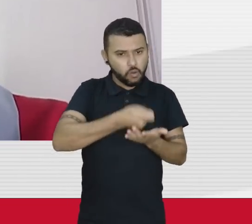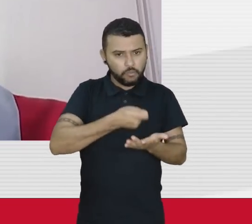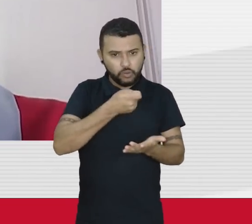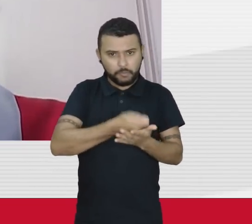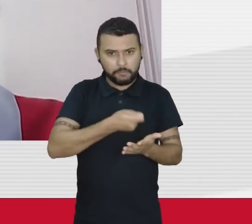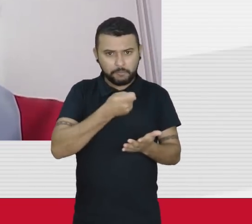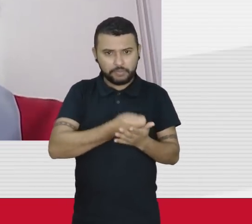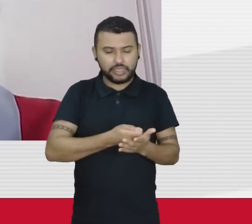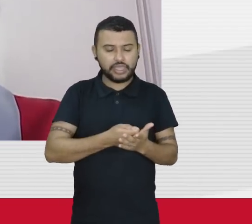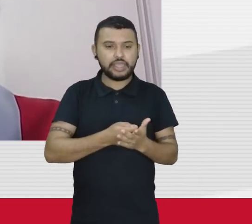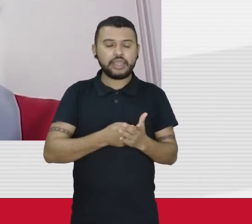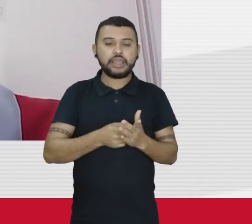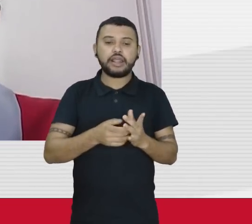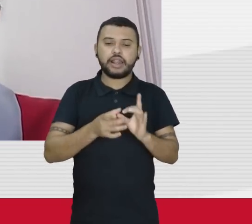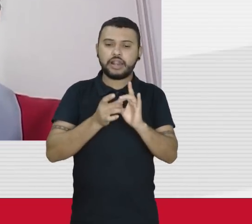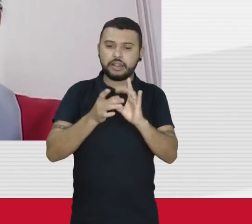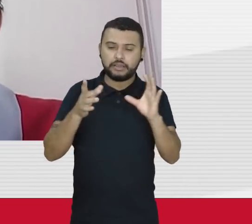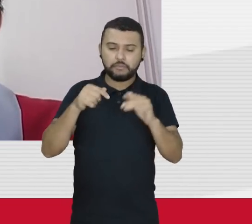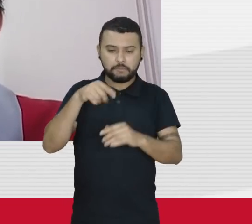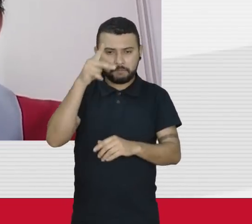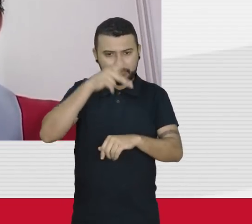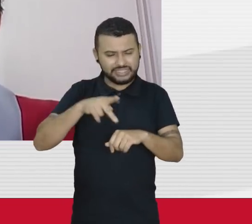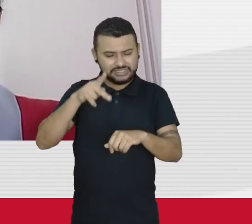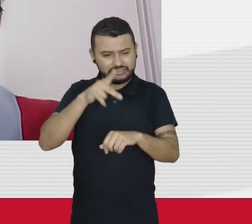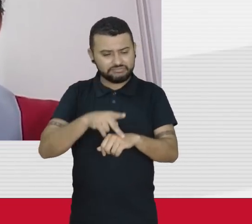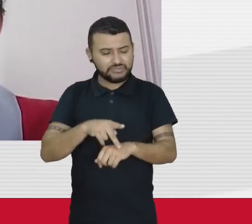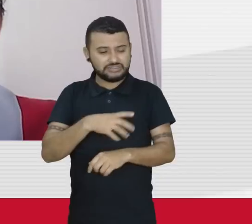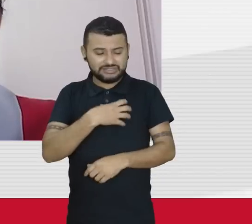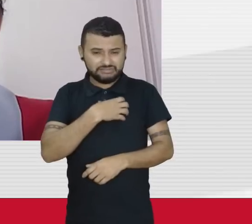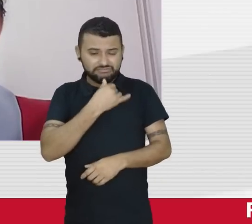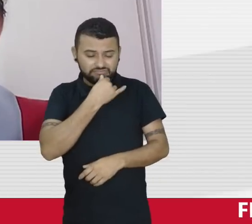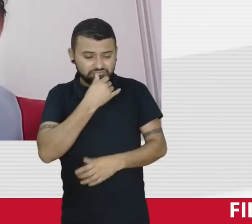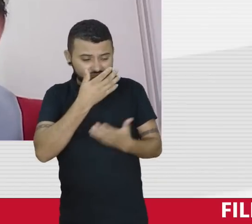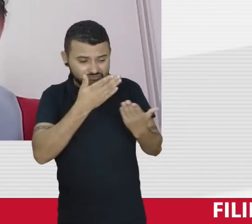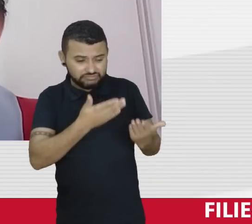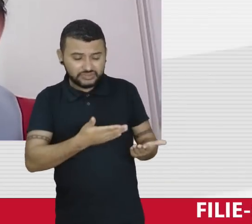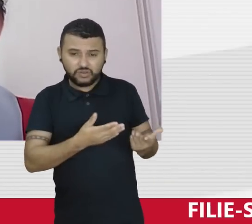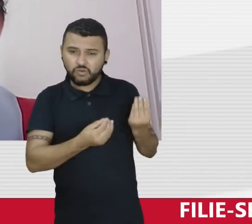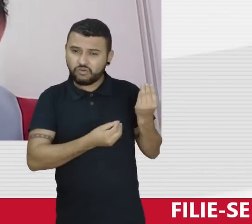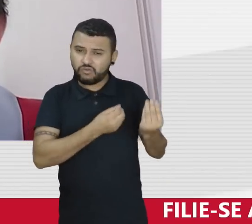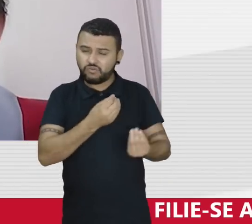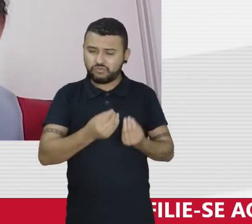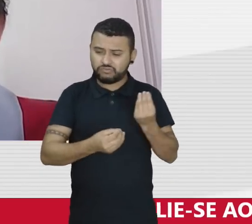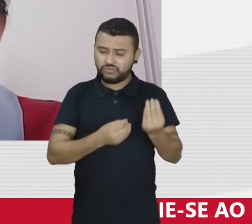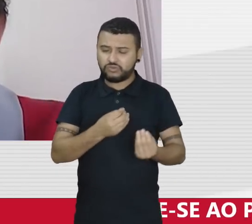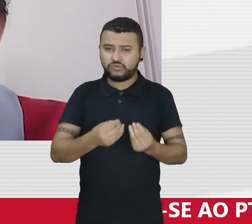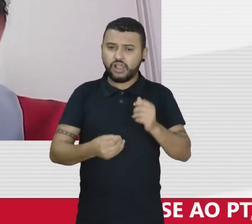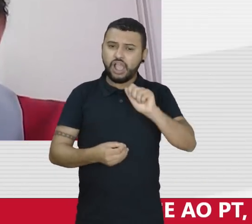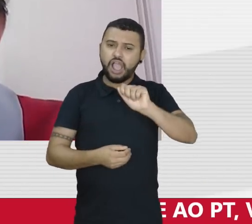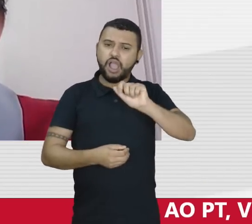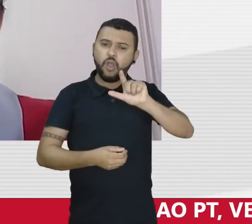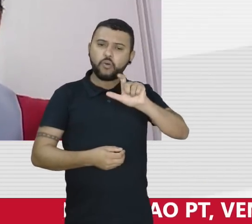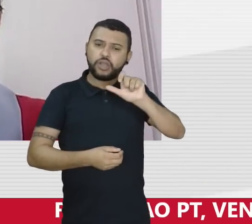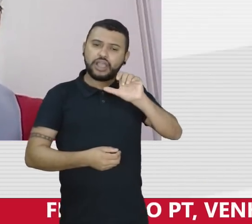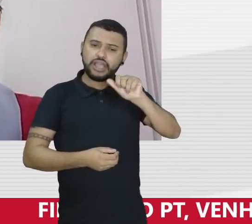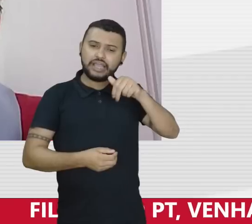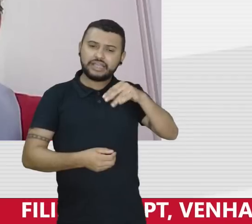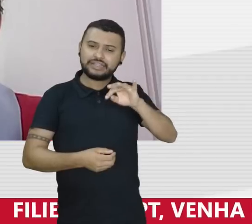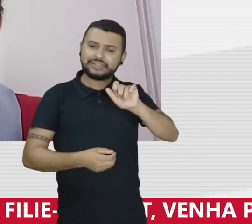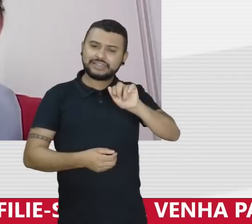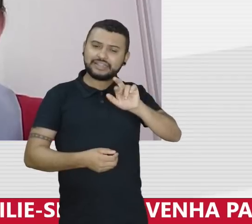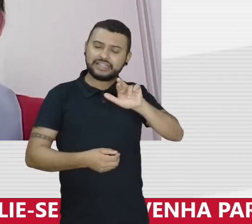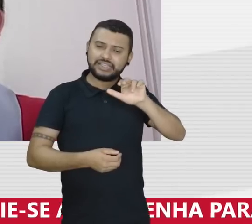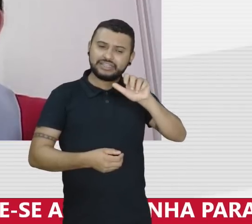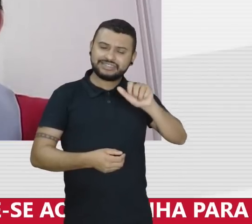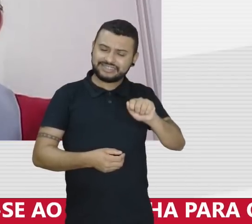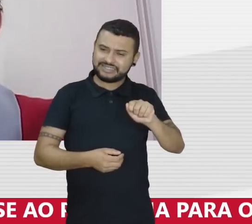agenda neoliberal no país. É uma decepção a gente ver como entregaram Alcântara, né? Como